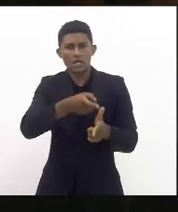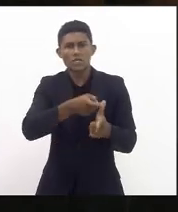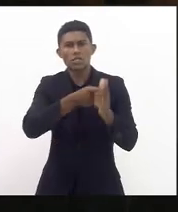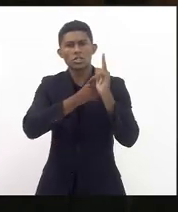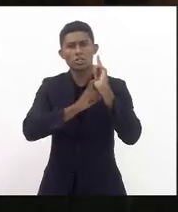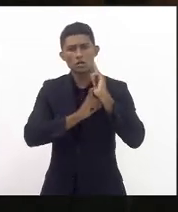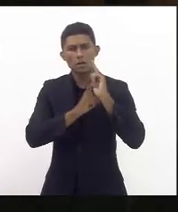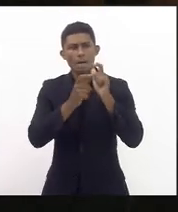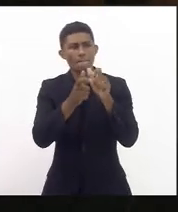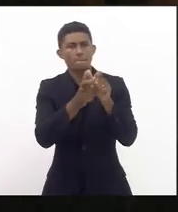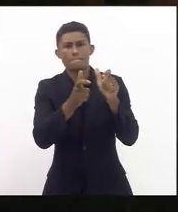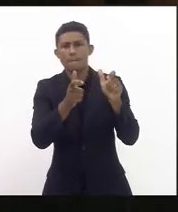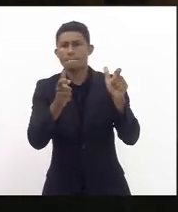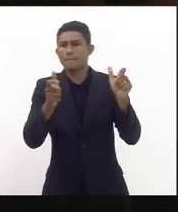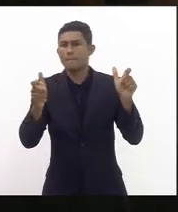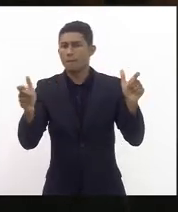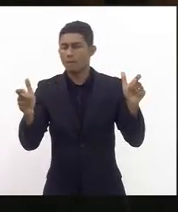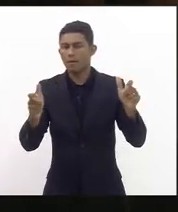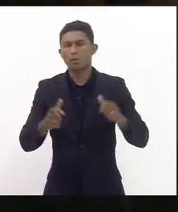do Rio de Janeiro.